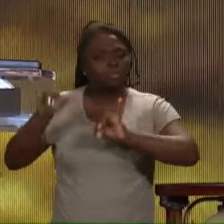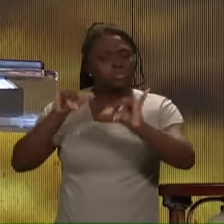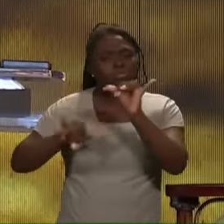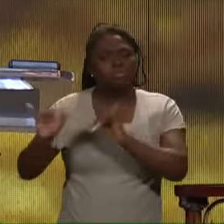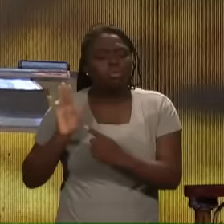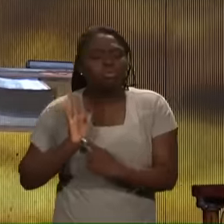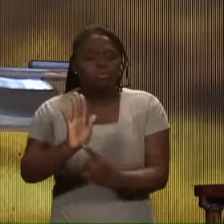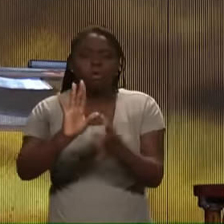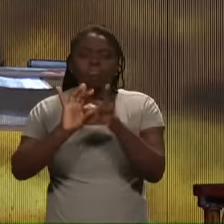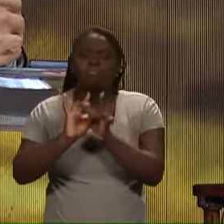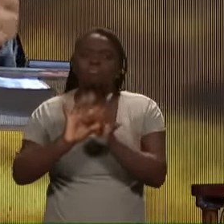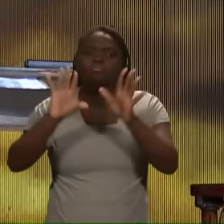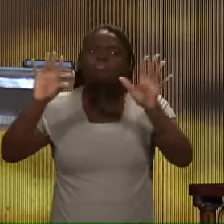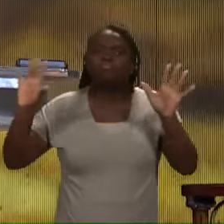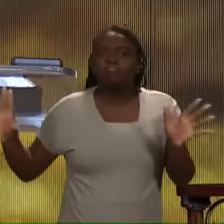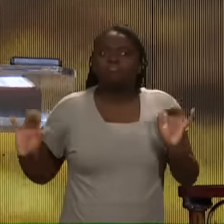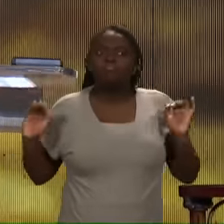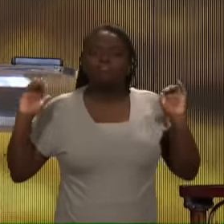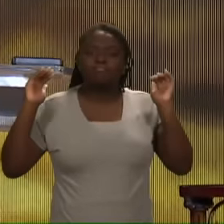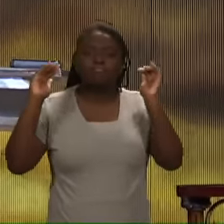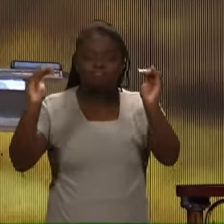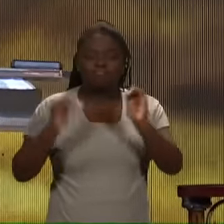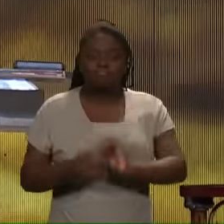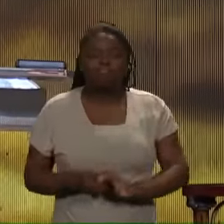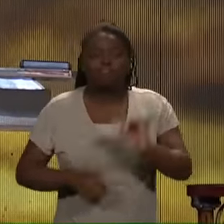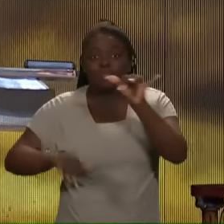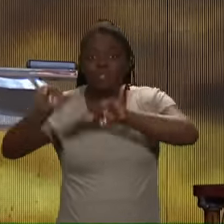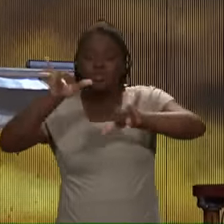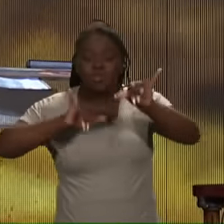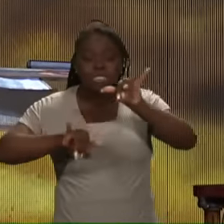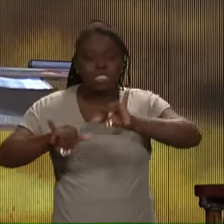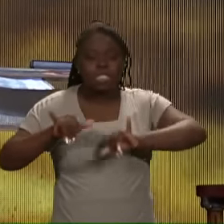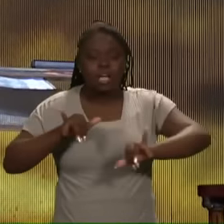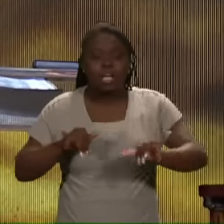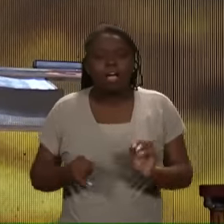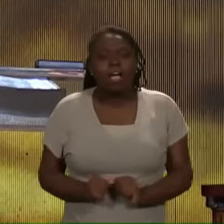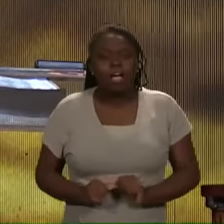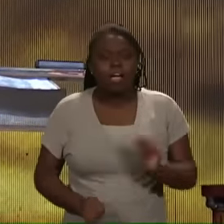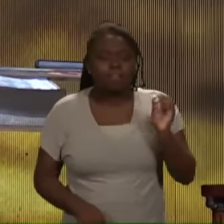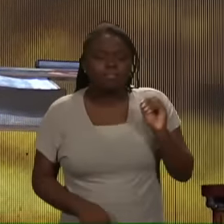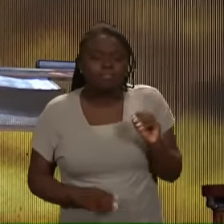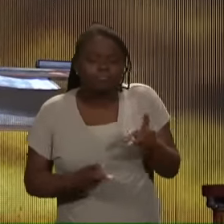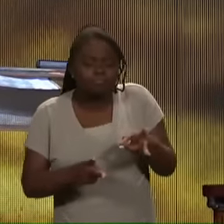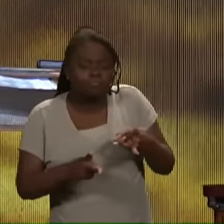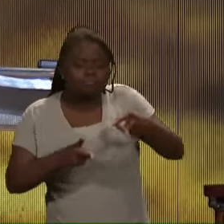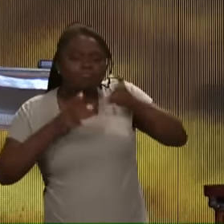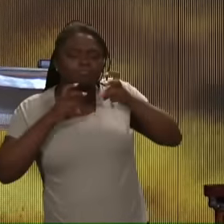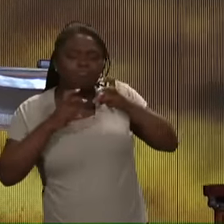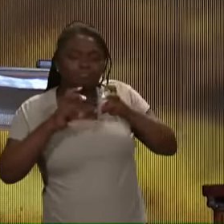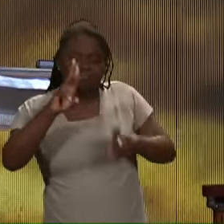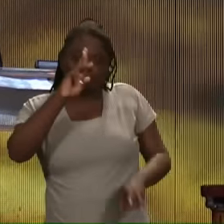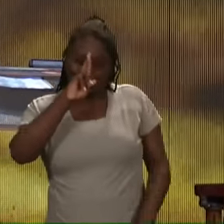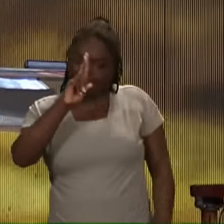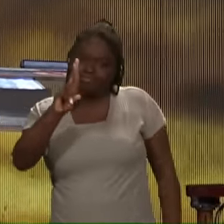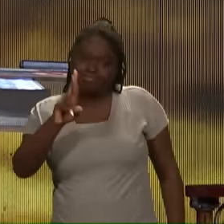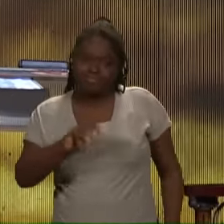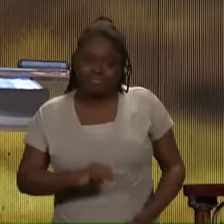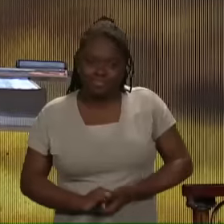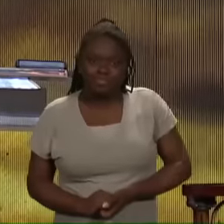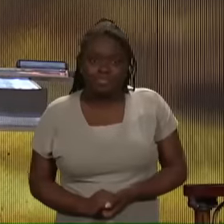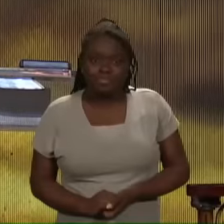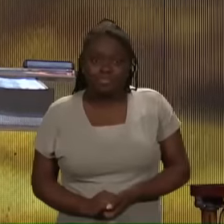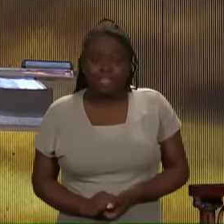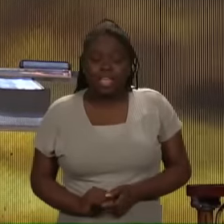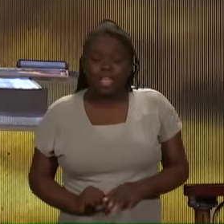traz essa liberdade tão grande, essa unção atrai essa fragrância do Senhor. Sabe,